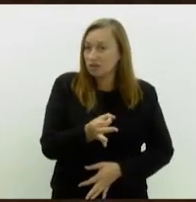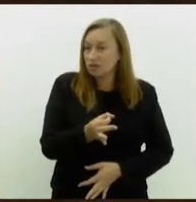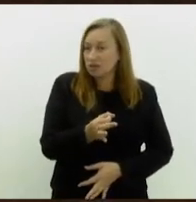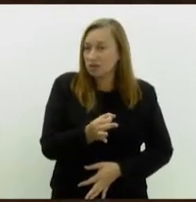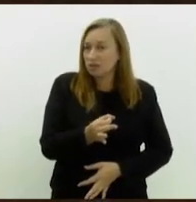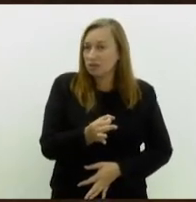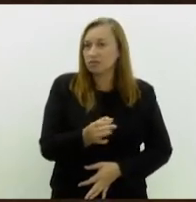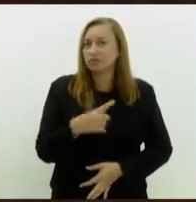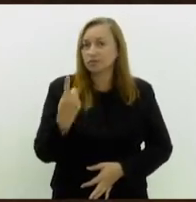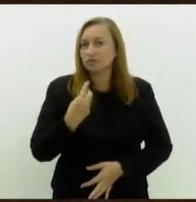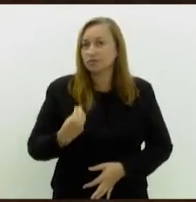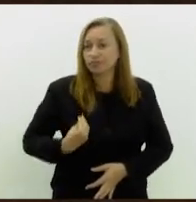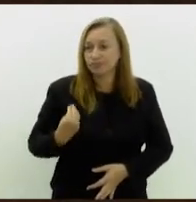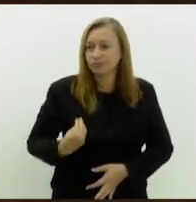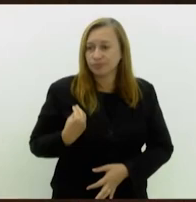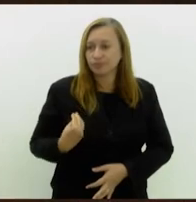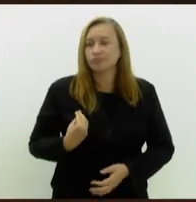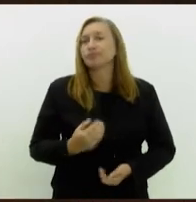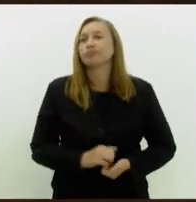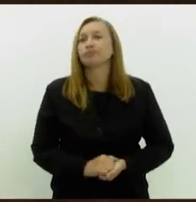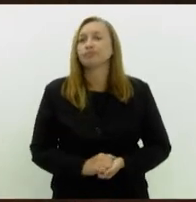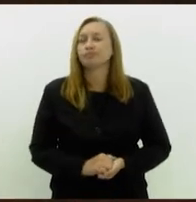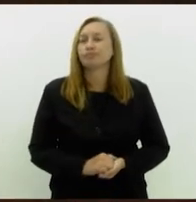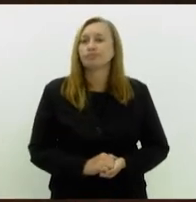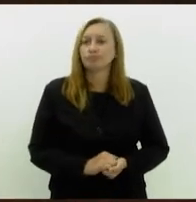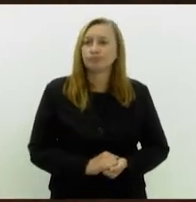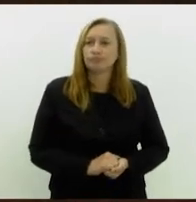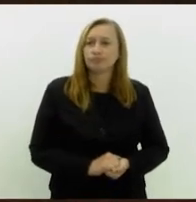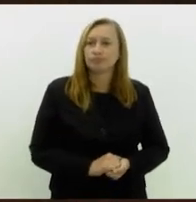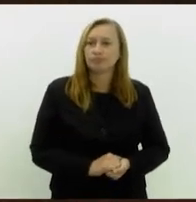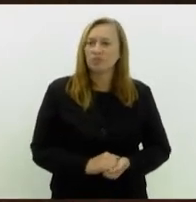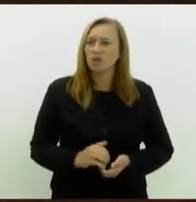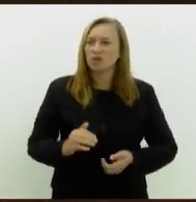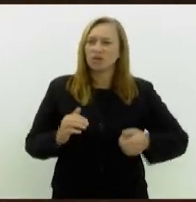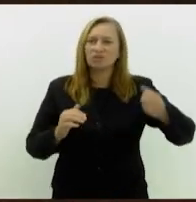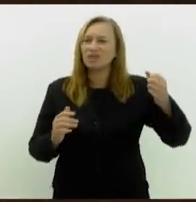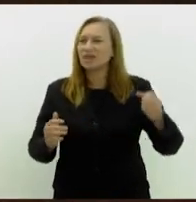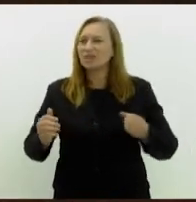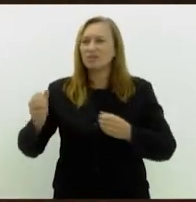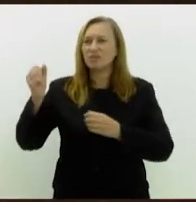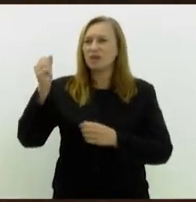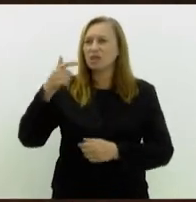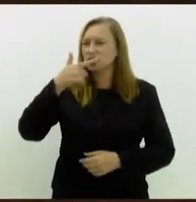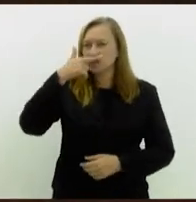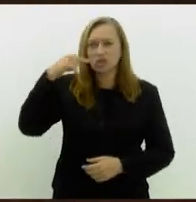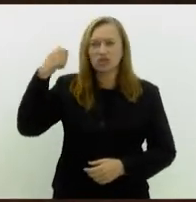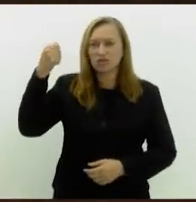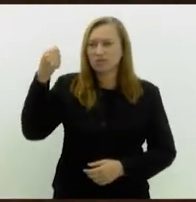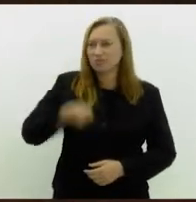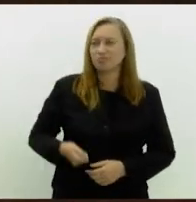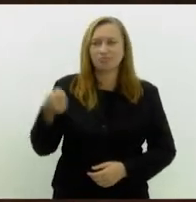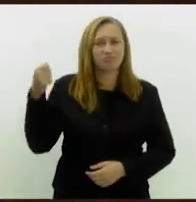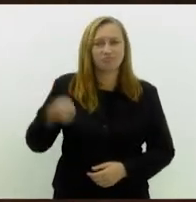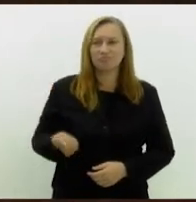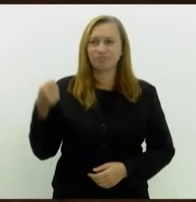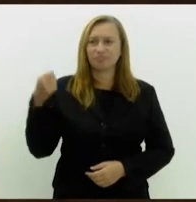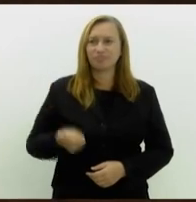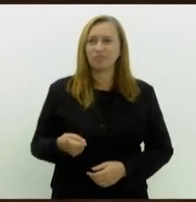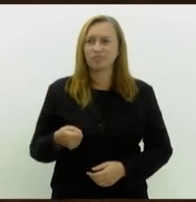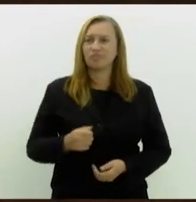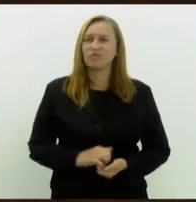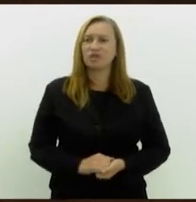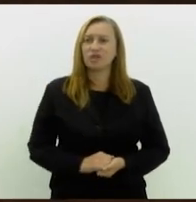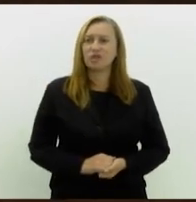estamos vivendo é uma lógica tanto machista machista misógina que coloca essas